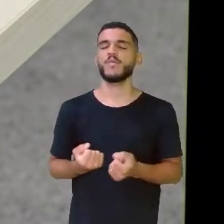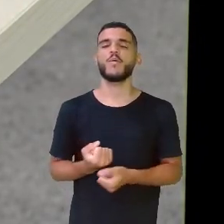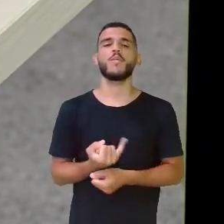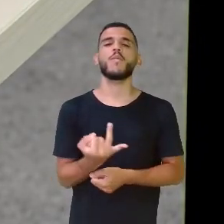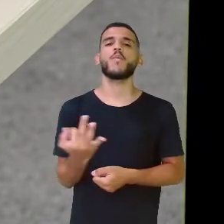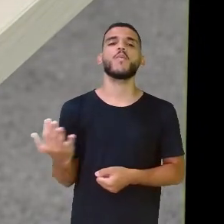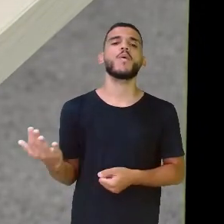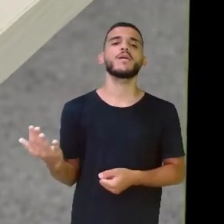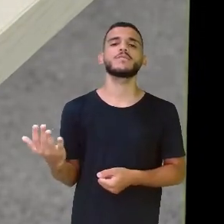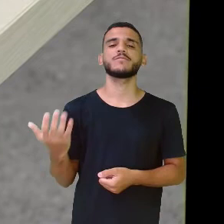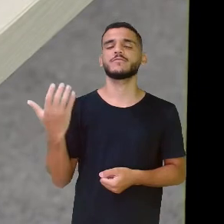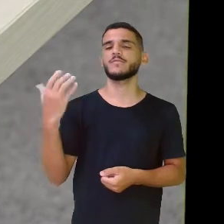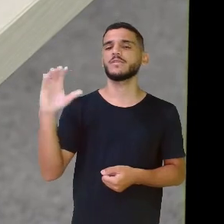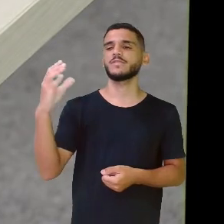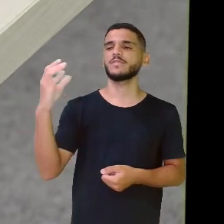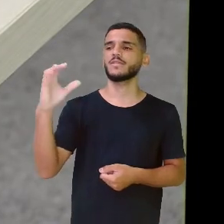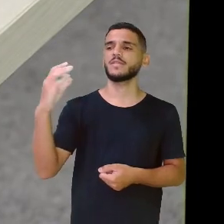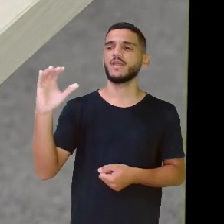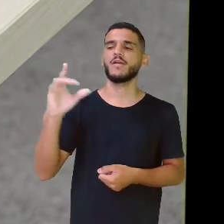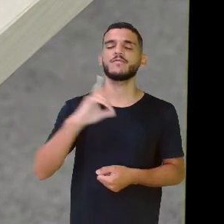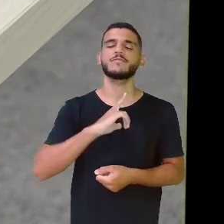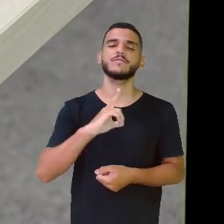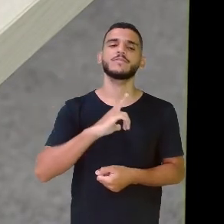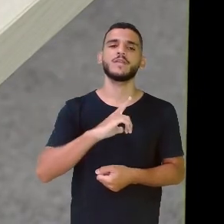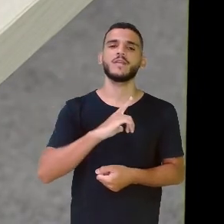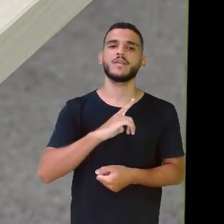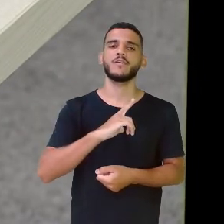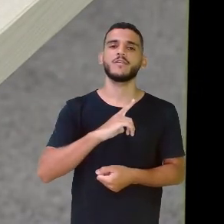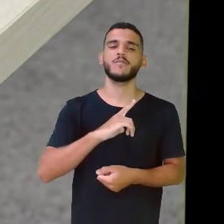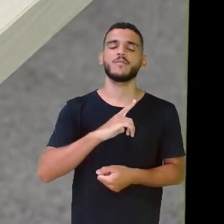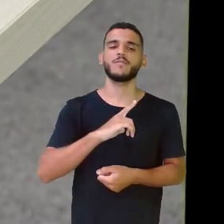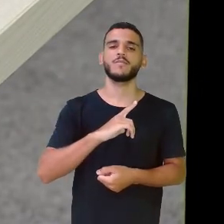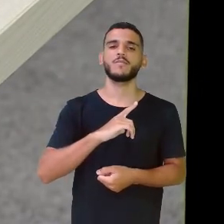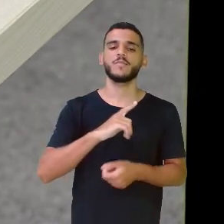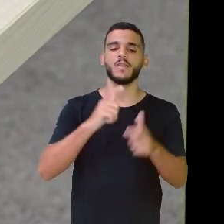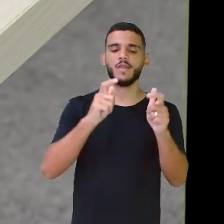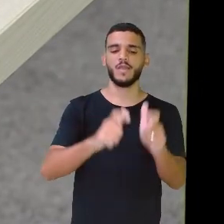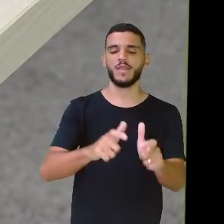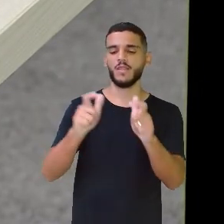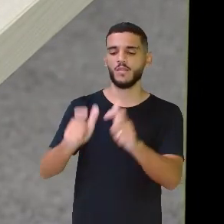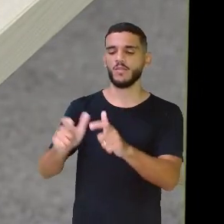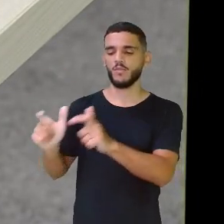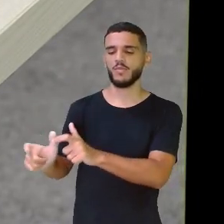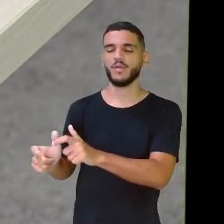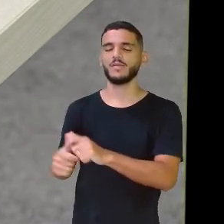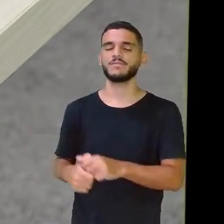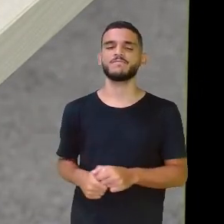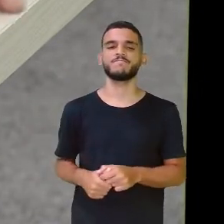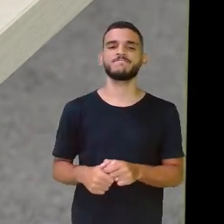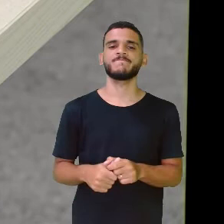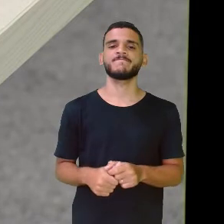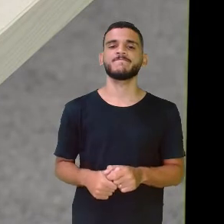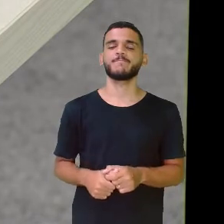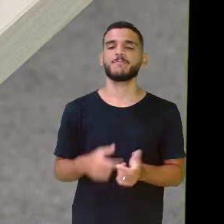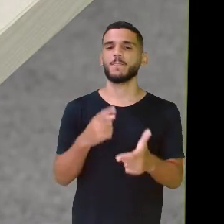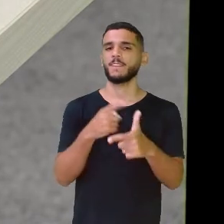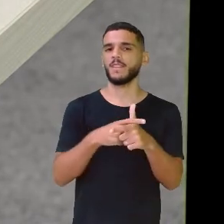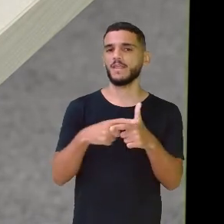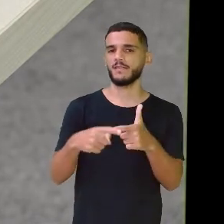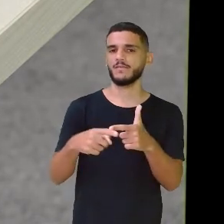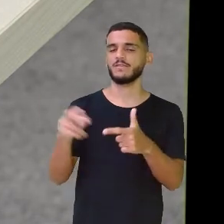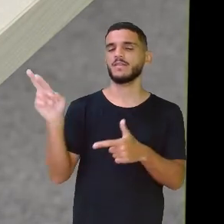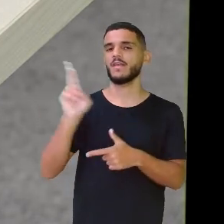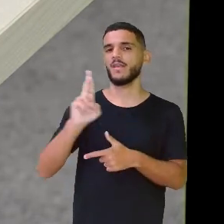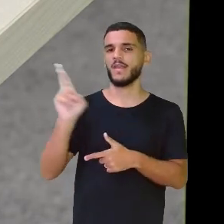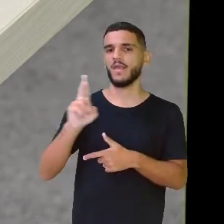quantos centavos eu tenho em cada trecho desse? Dividi o meu real inteiro nessas